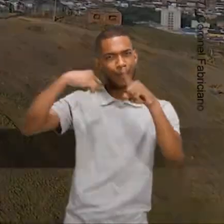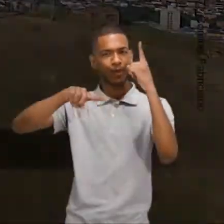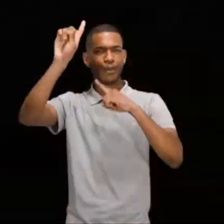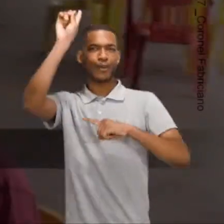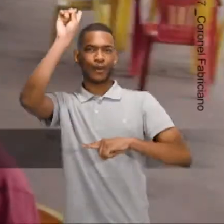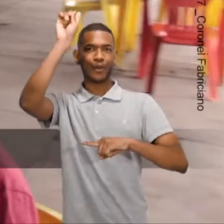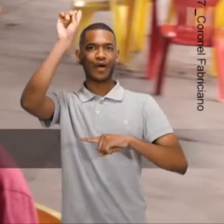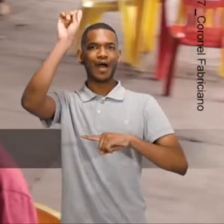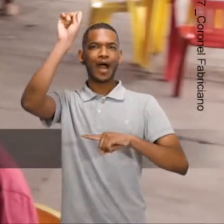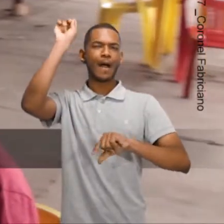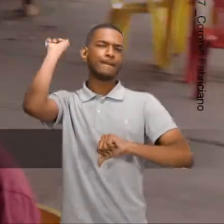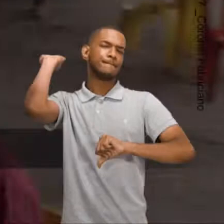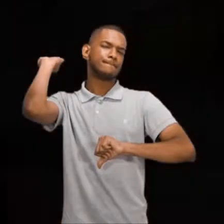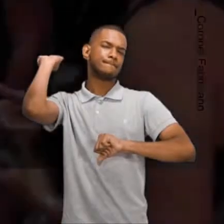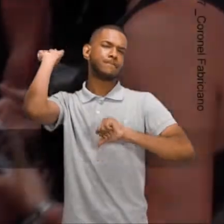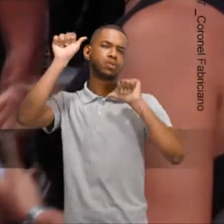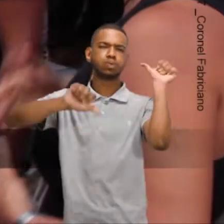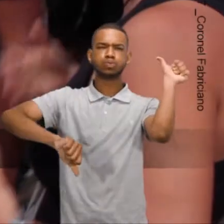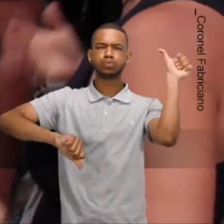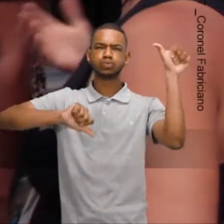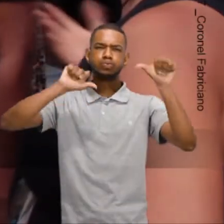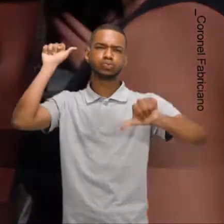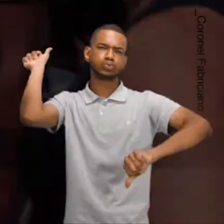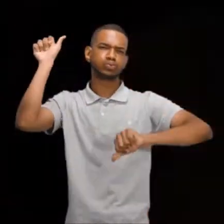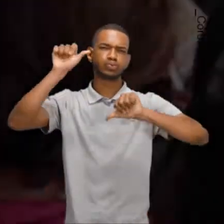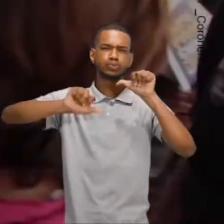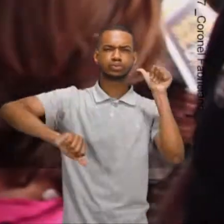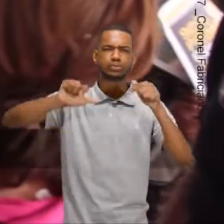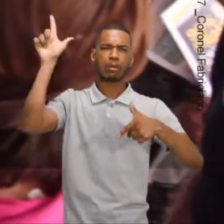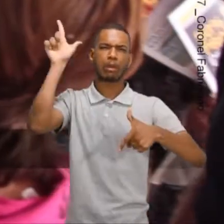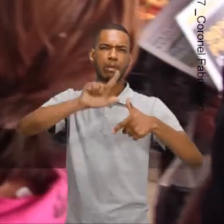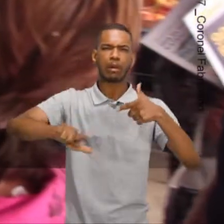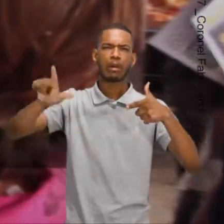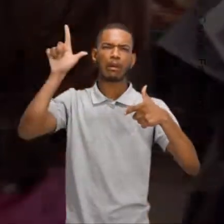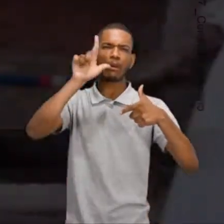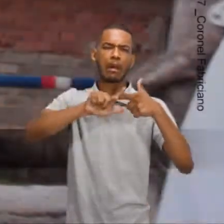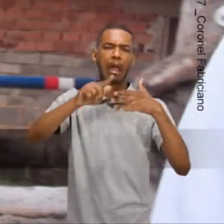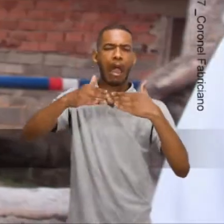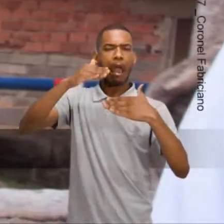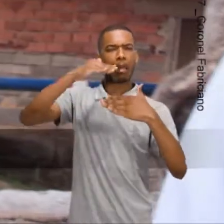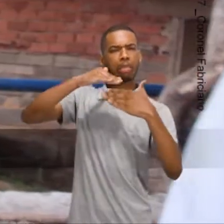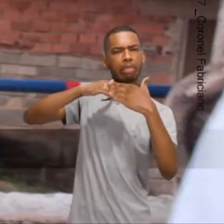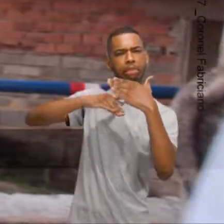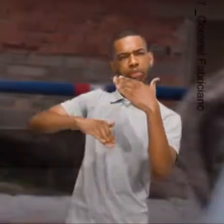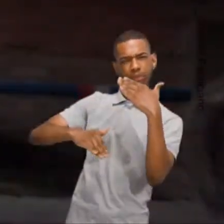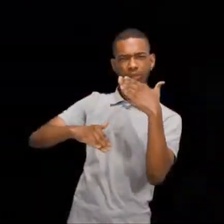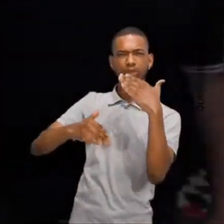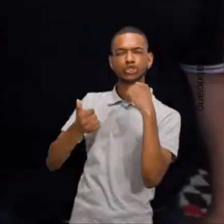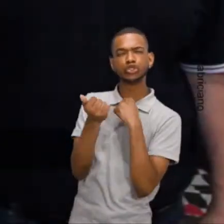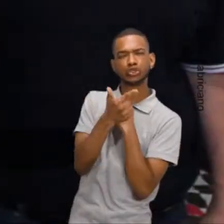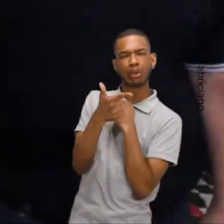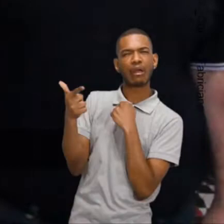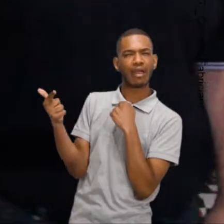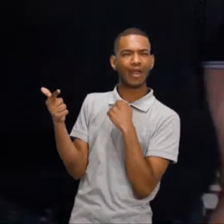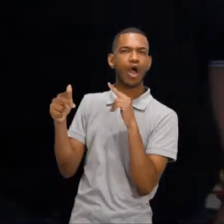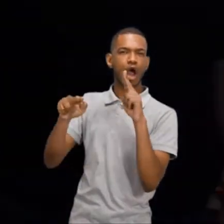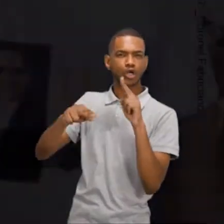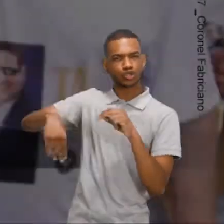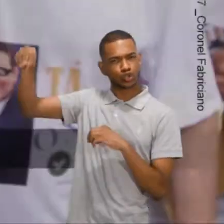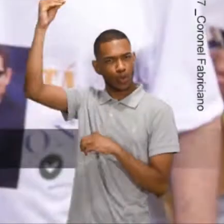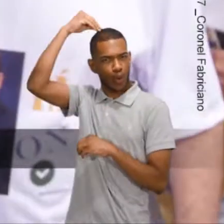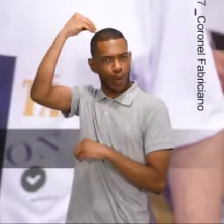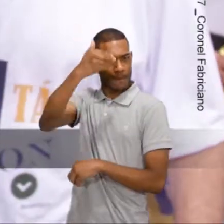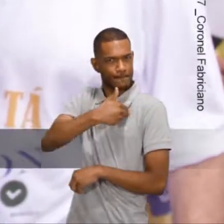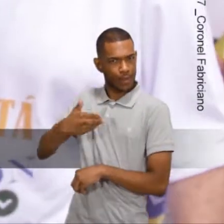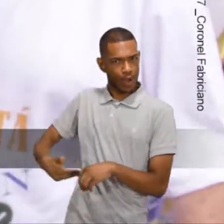desenvolvimento, tirando nossos cidadãos do ostracismo social impostos pelos governos passados. Todos